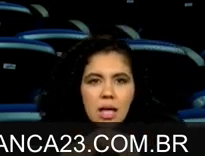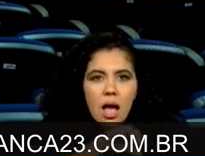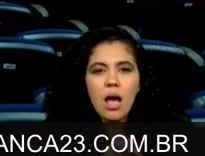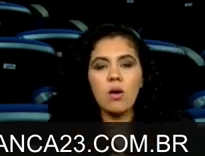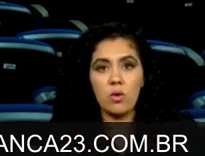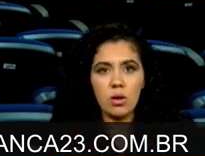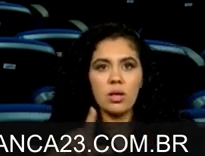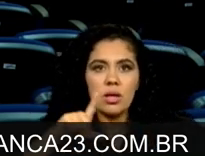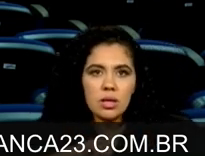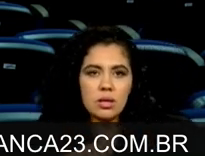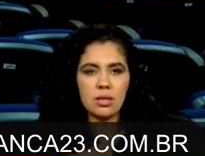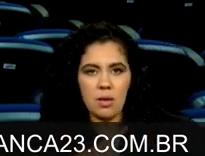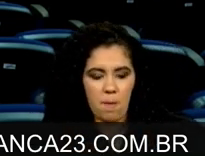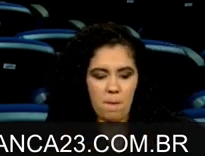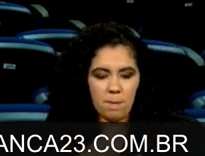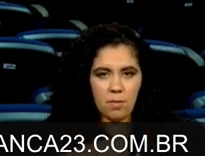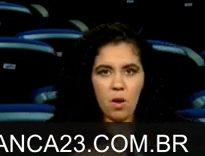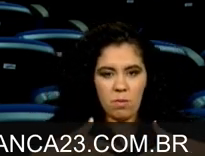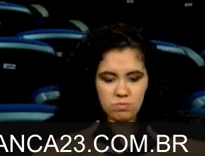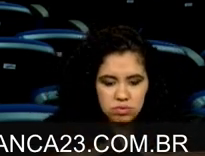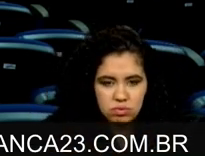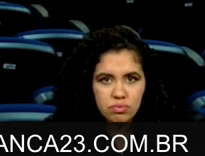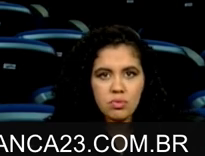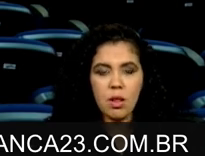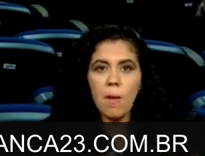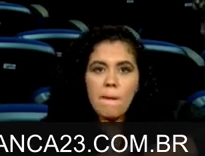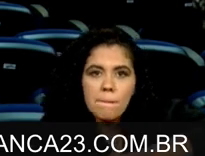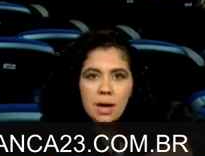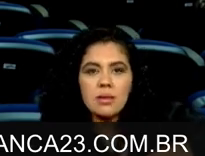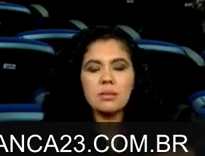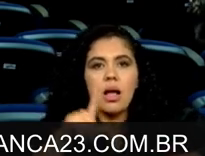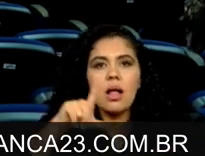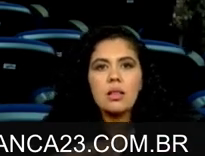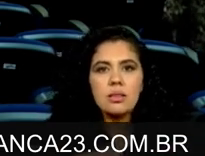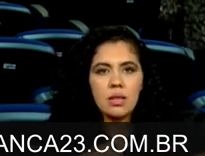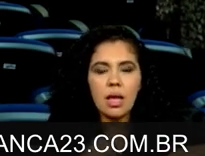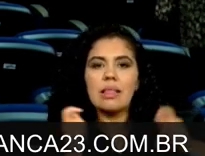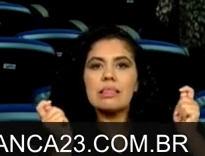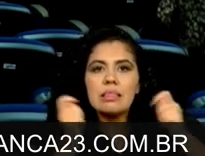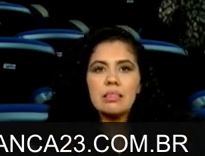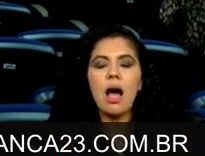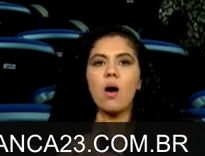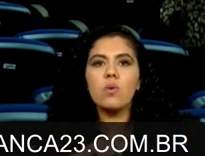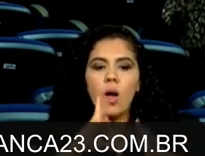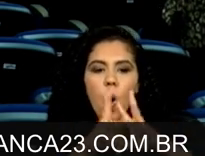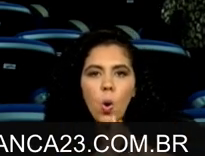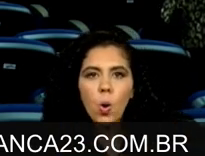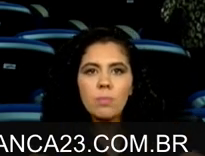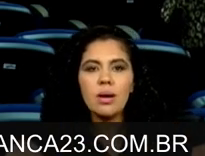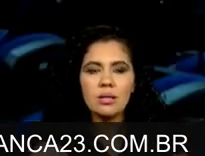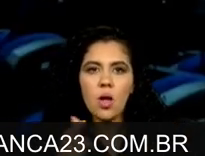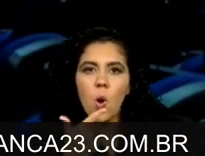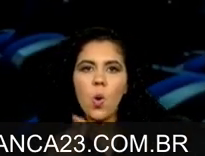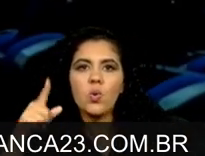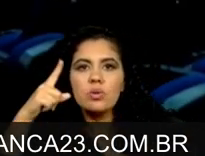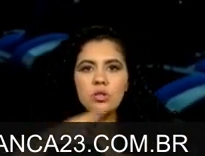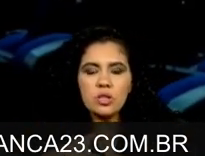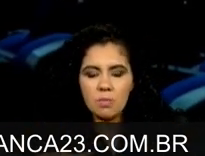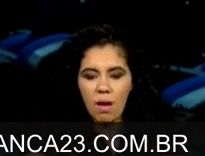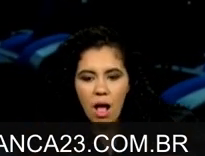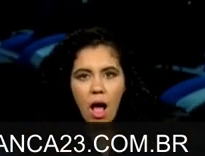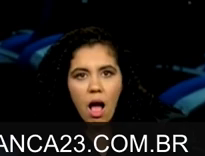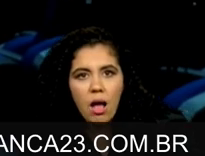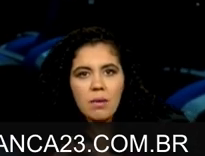do paciente e reprogramada em laboratório, essa partícula se torna capaz de combater células tumorais. É um processo